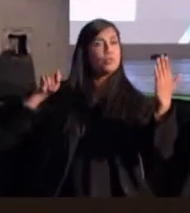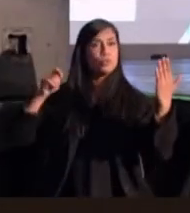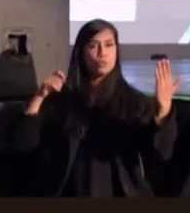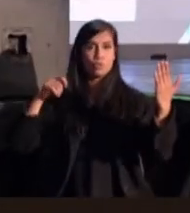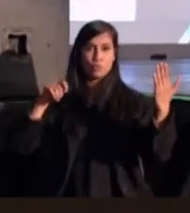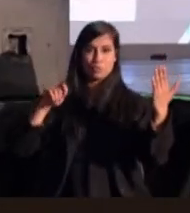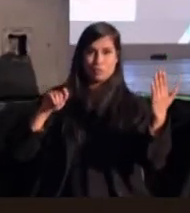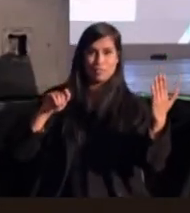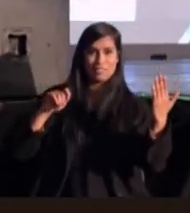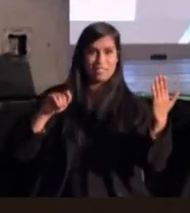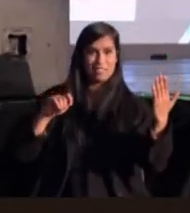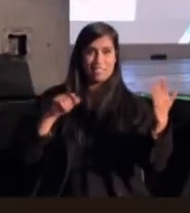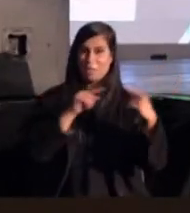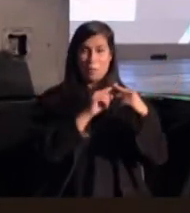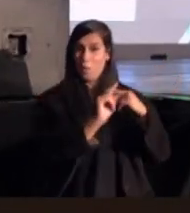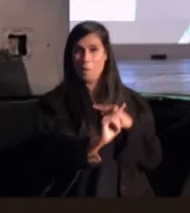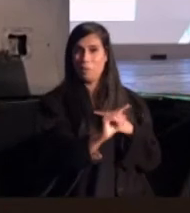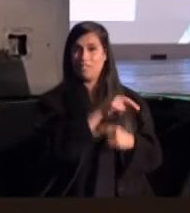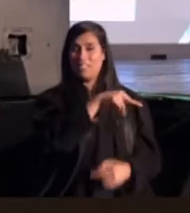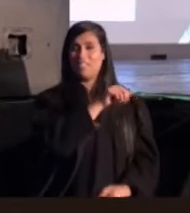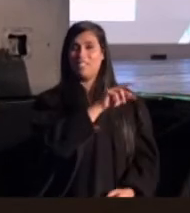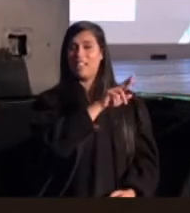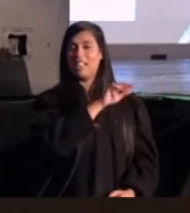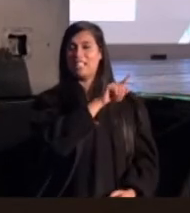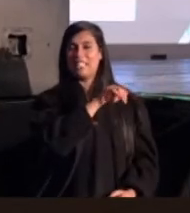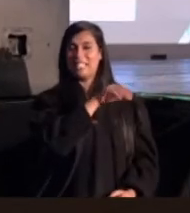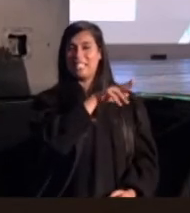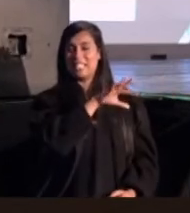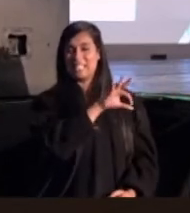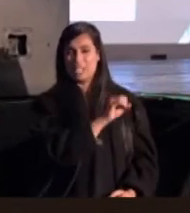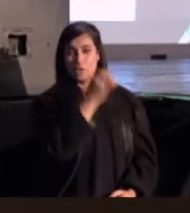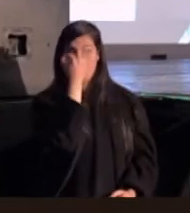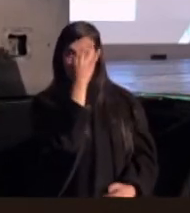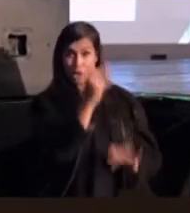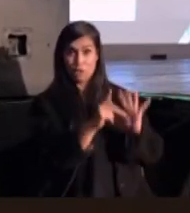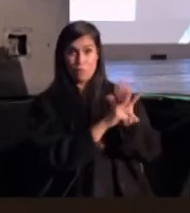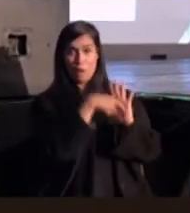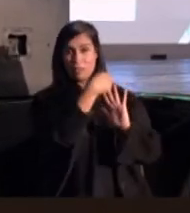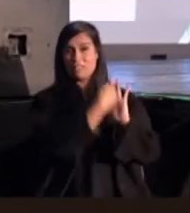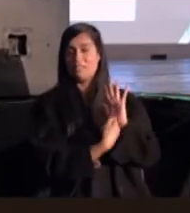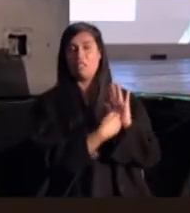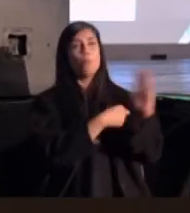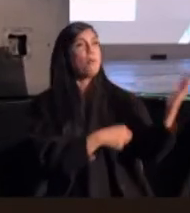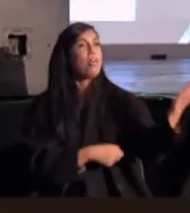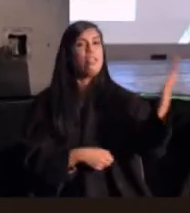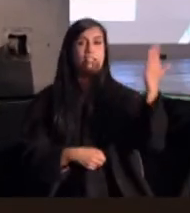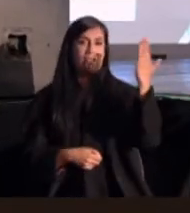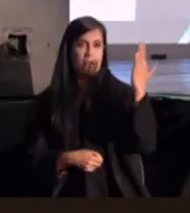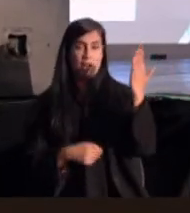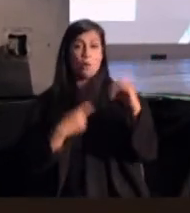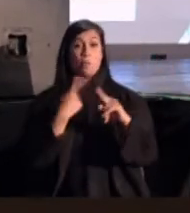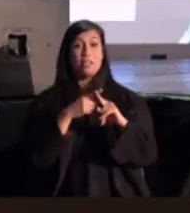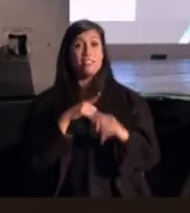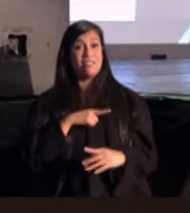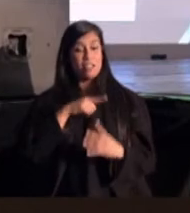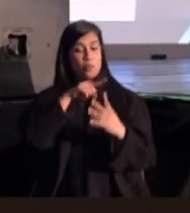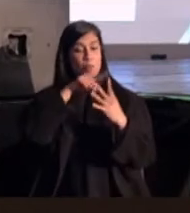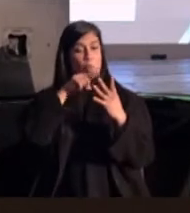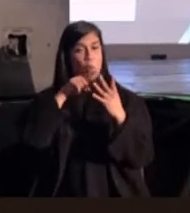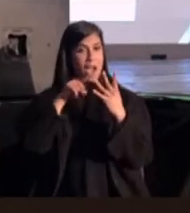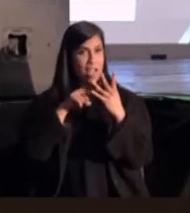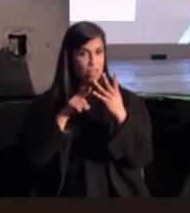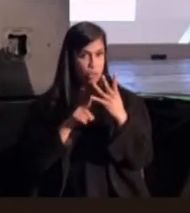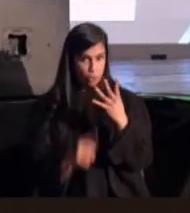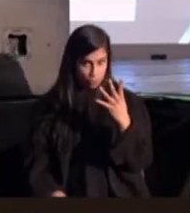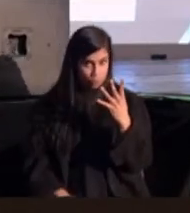Narciso. E aí, por quê? Tem quatro personagens com espelho, eu vou falar, posso falar disso